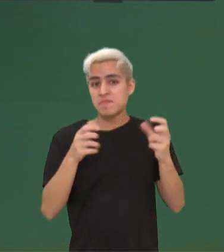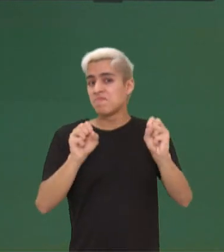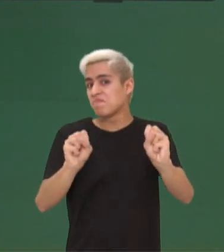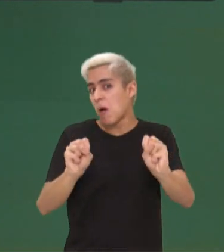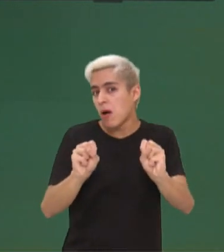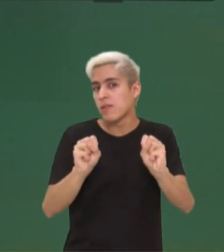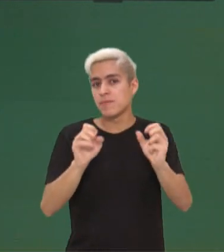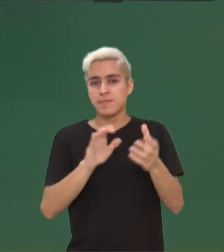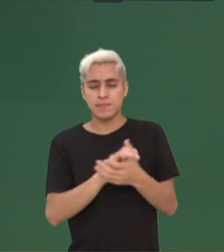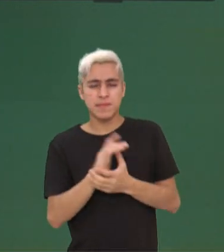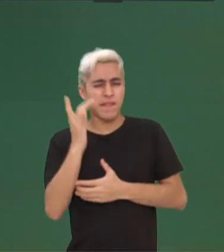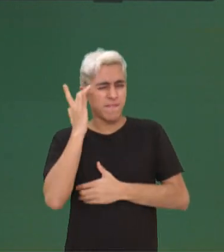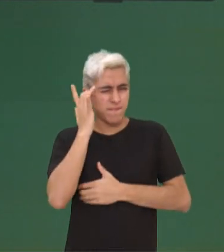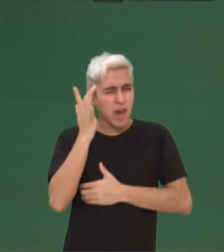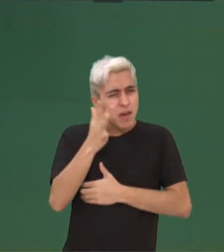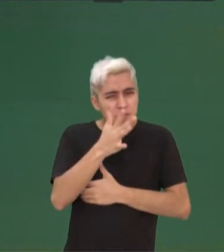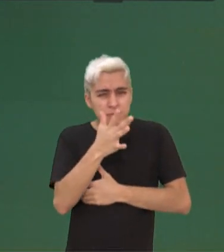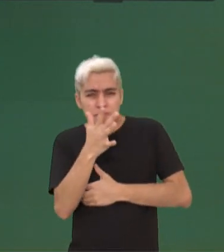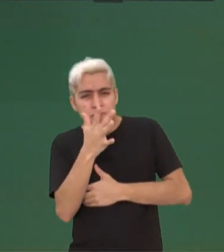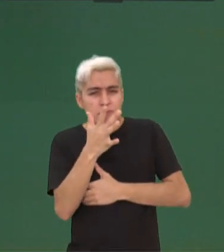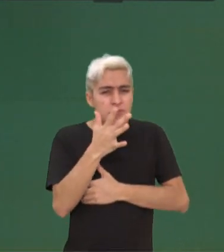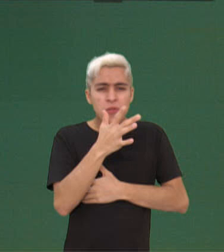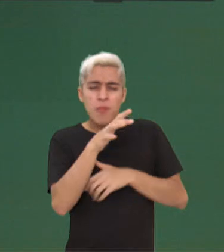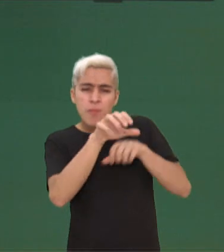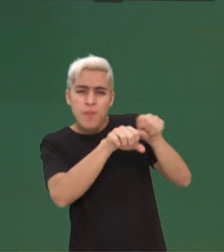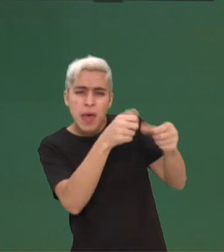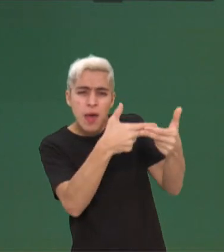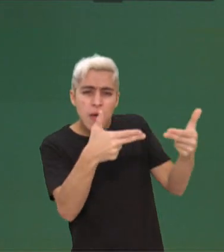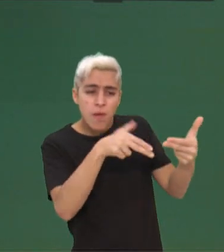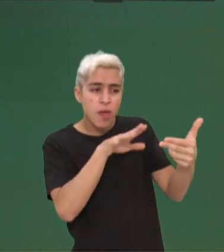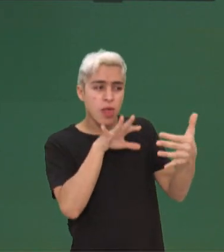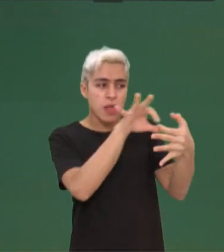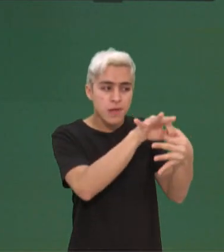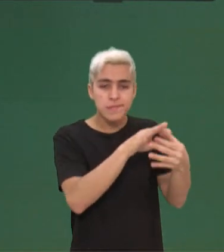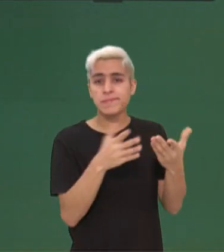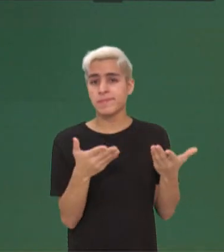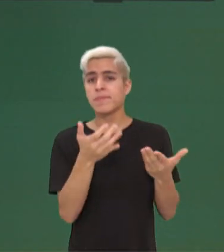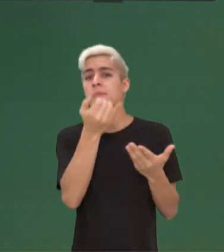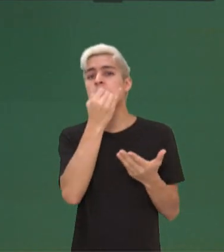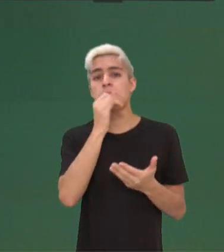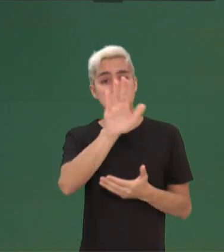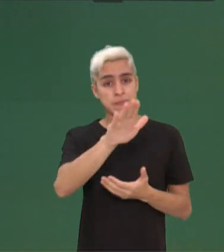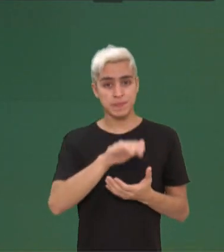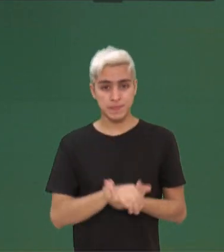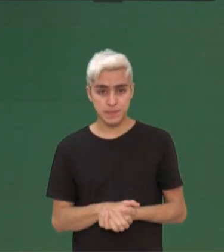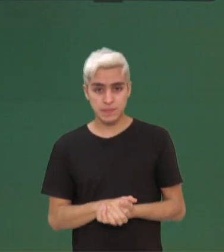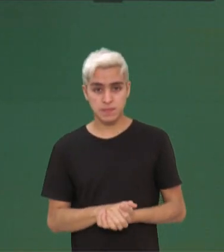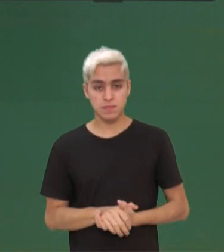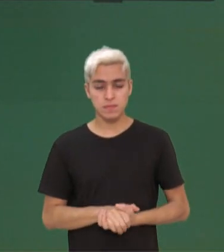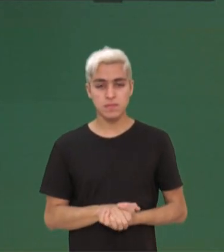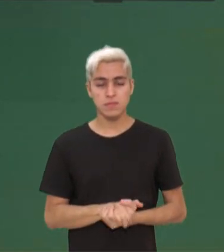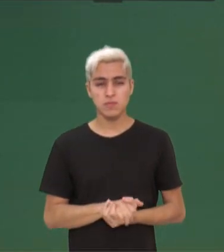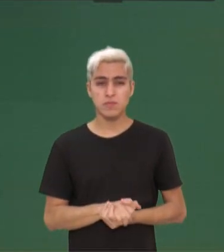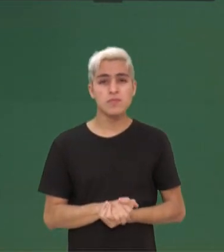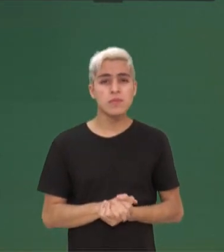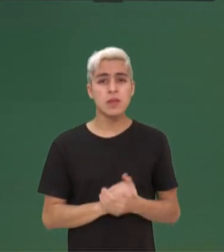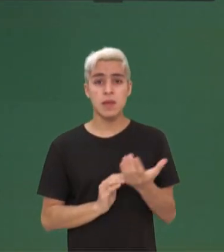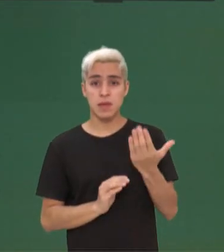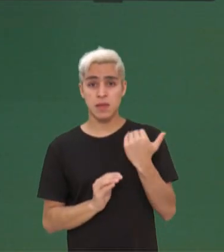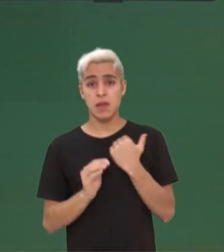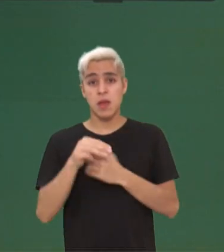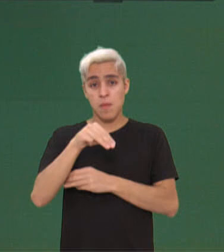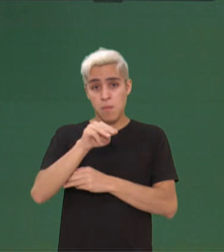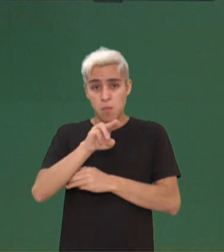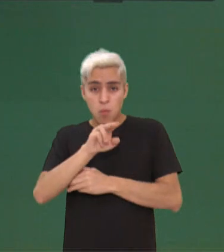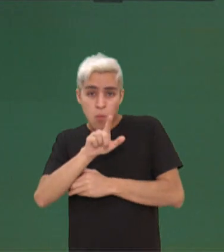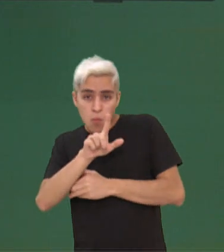certo? Facilitou, está mais próximo da matéria-prima. Então, nós tivemos, por exemplo, algumas multinacionais que